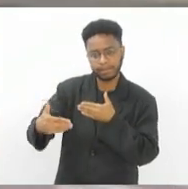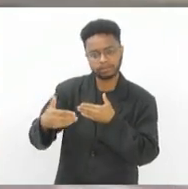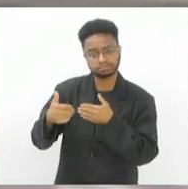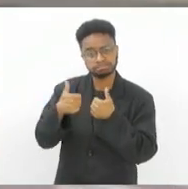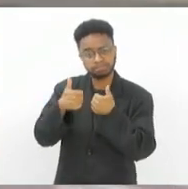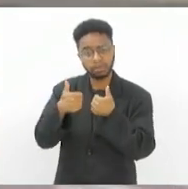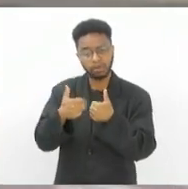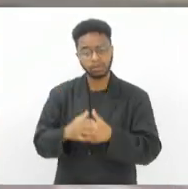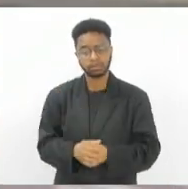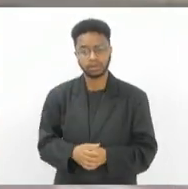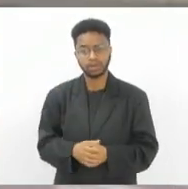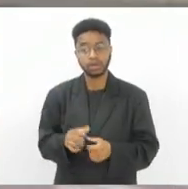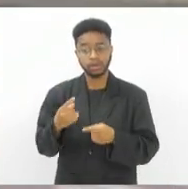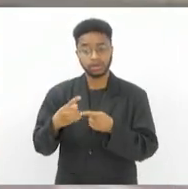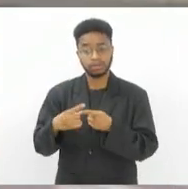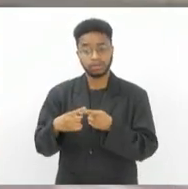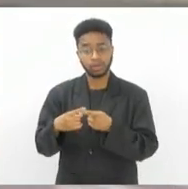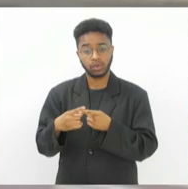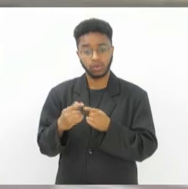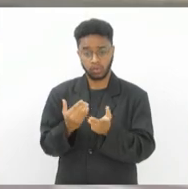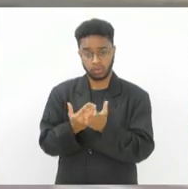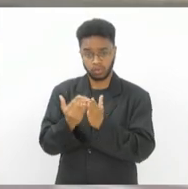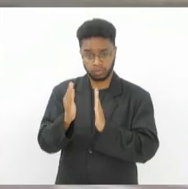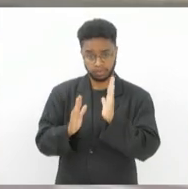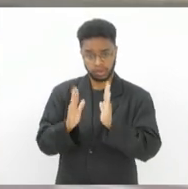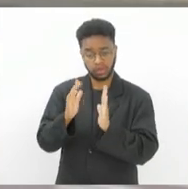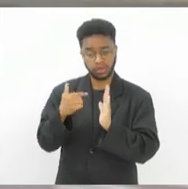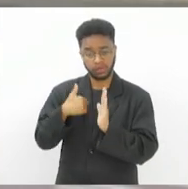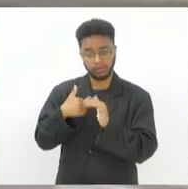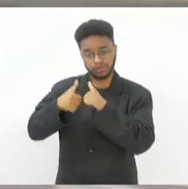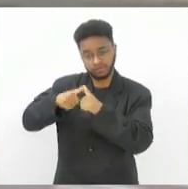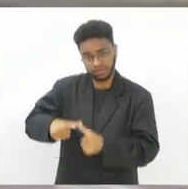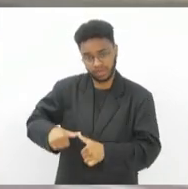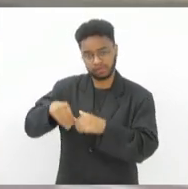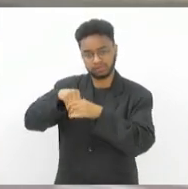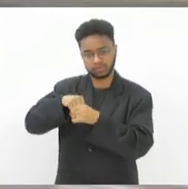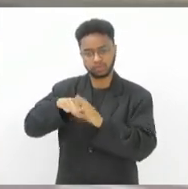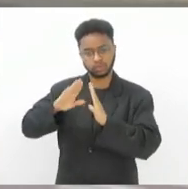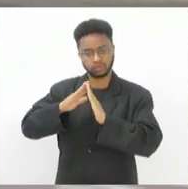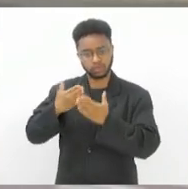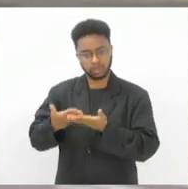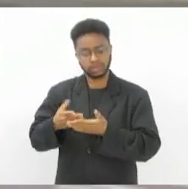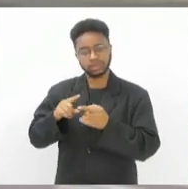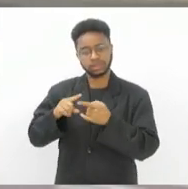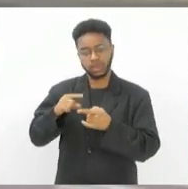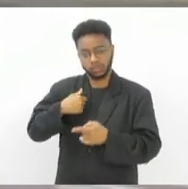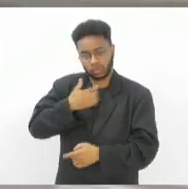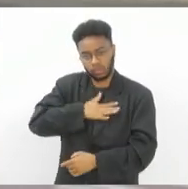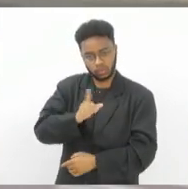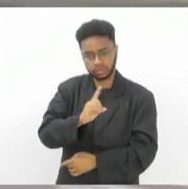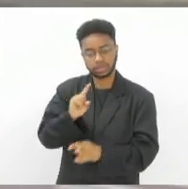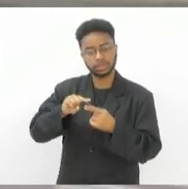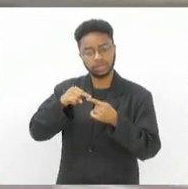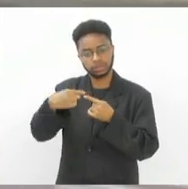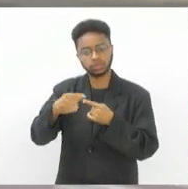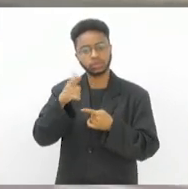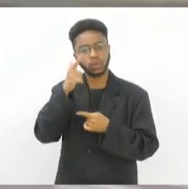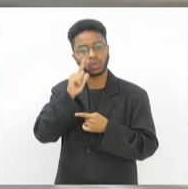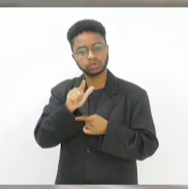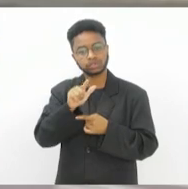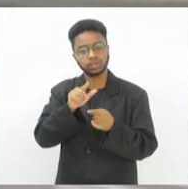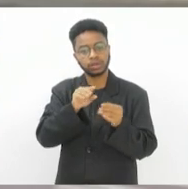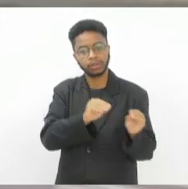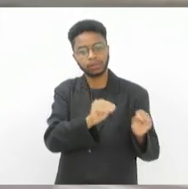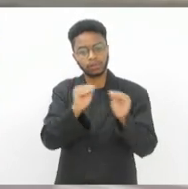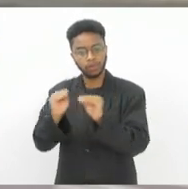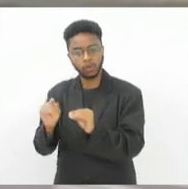Eu passei o início no internato, não gostava disso. Depois consegui uma transferência para o